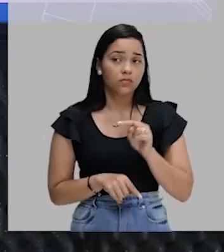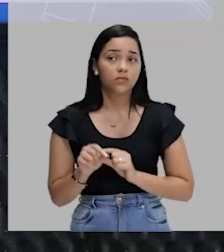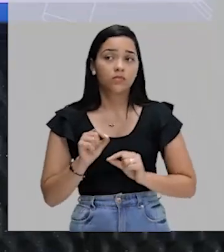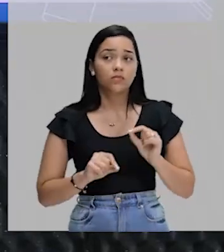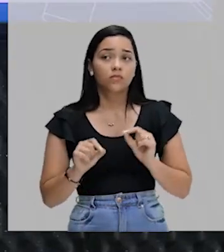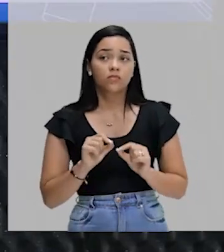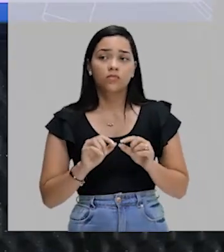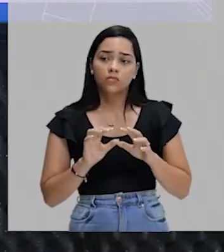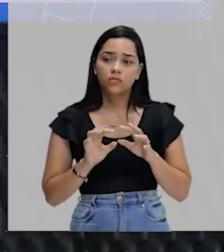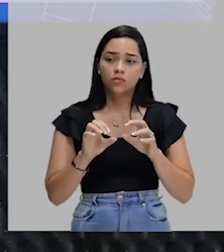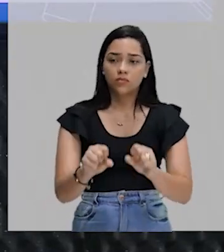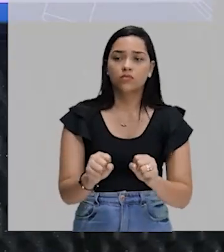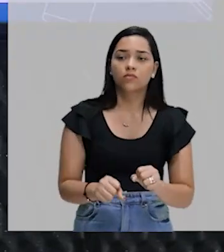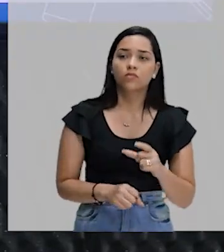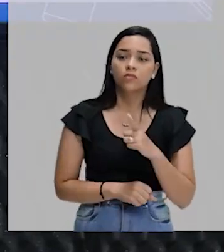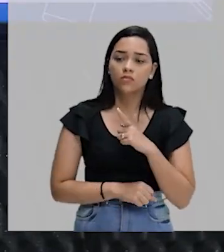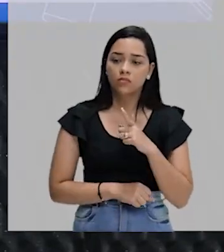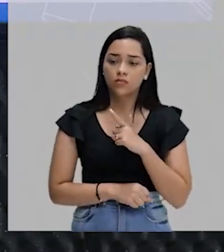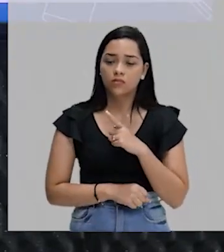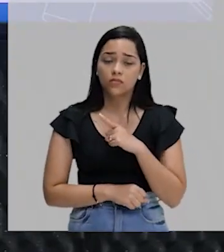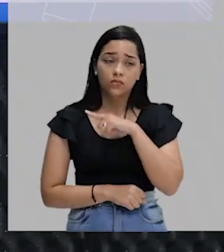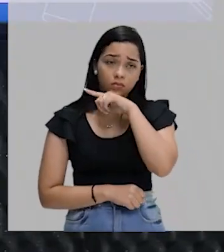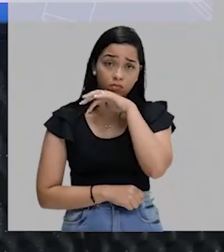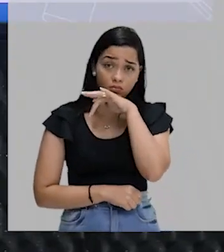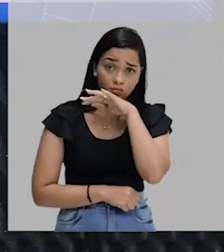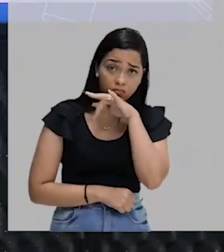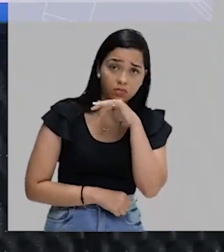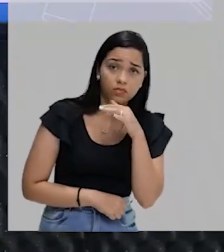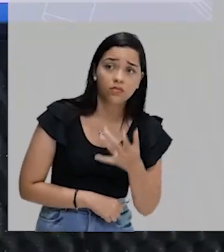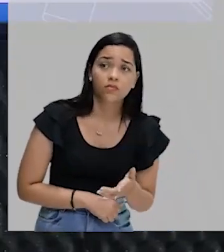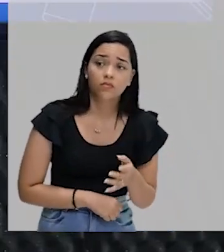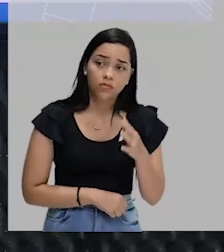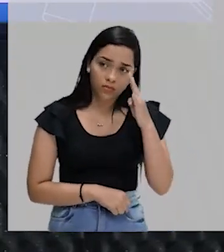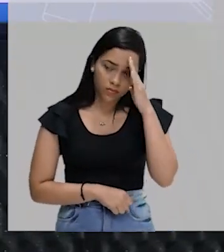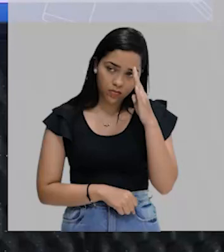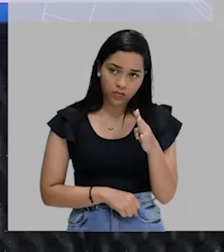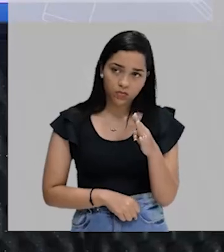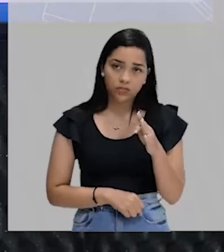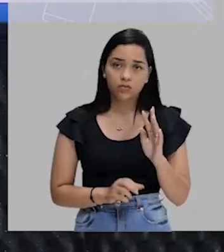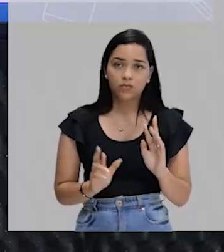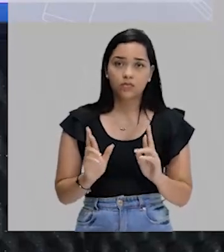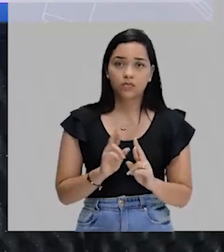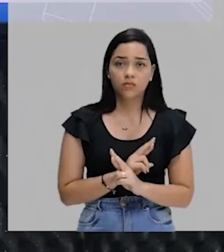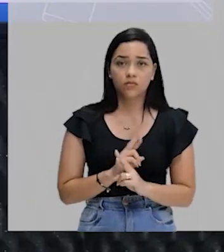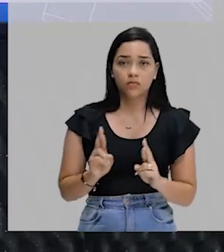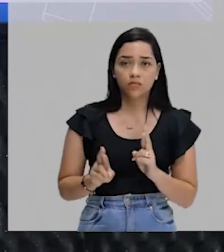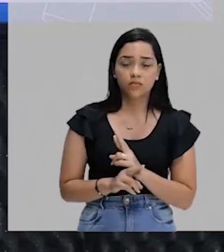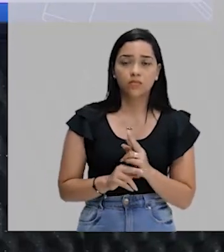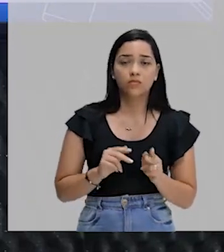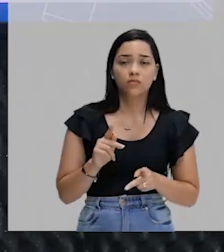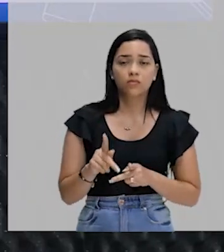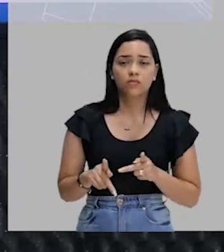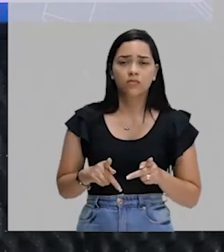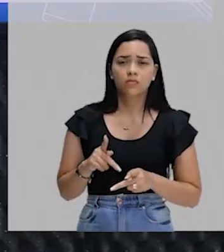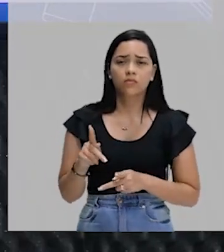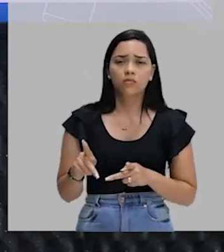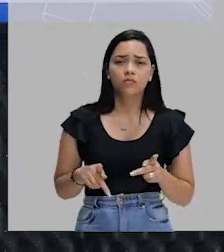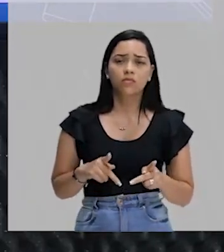uma colonização extremamente cruel, principalmente em relação a esses povos